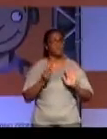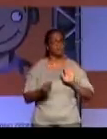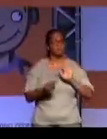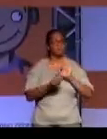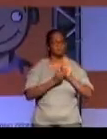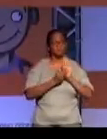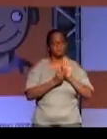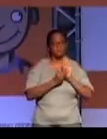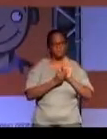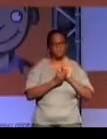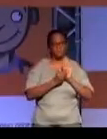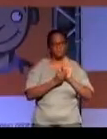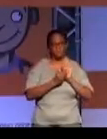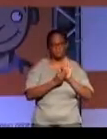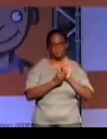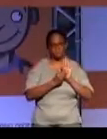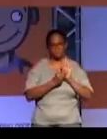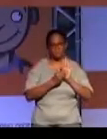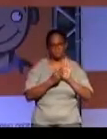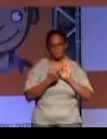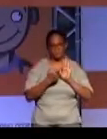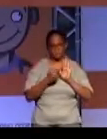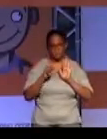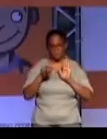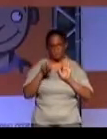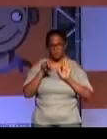estabelecido para o ano